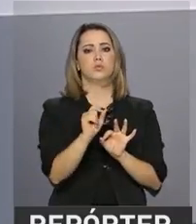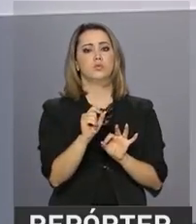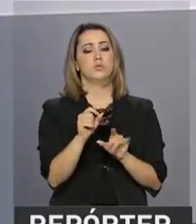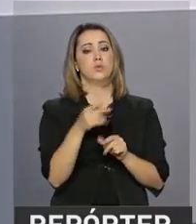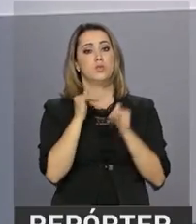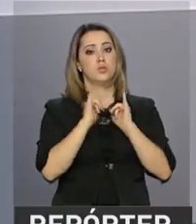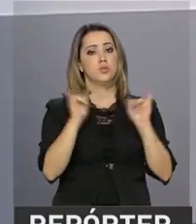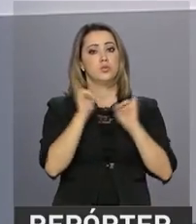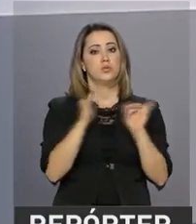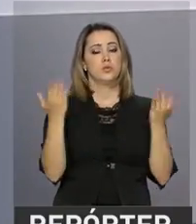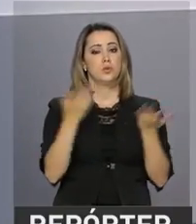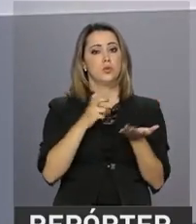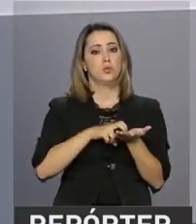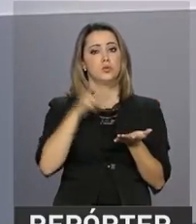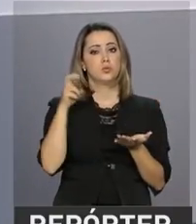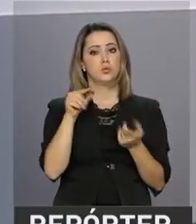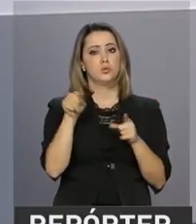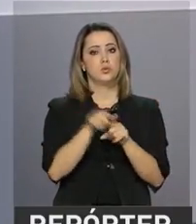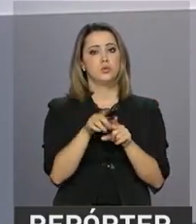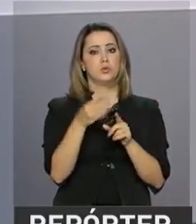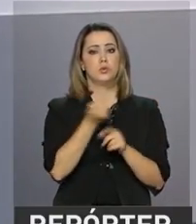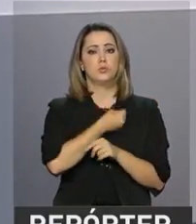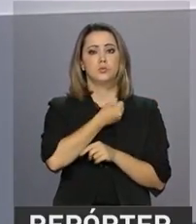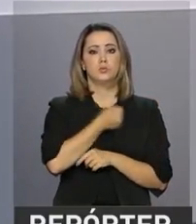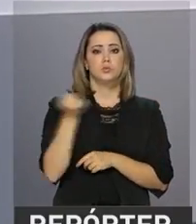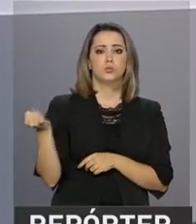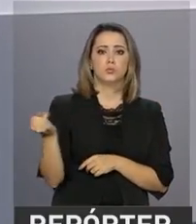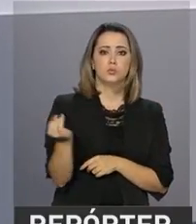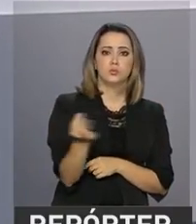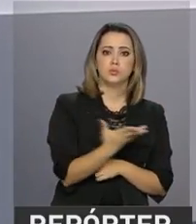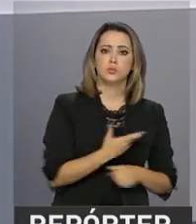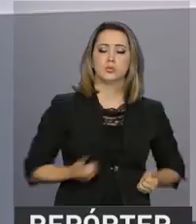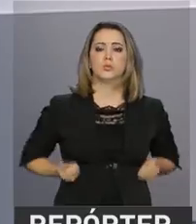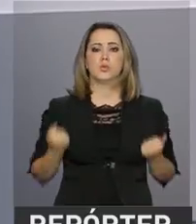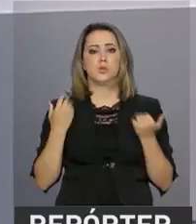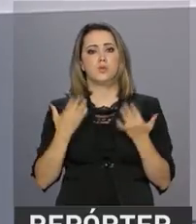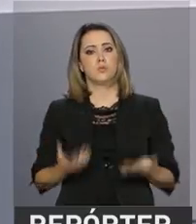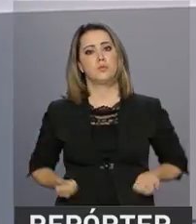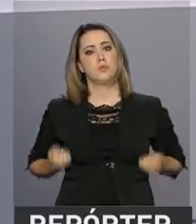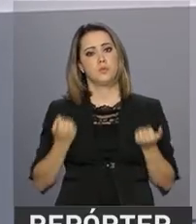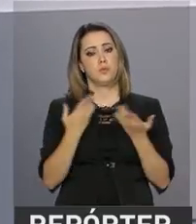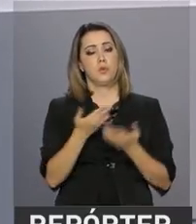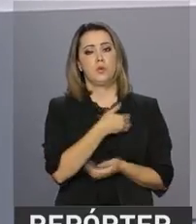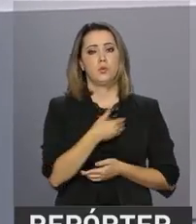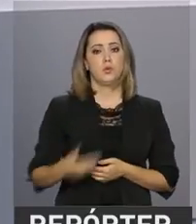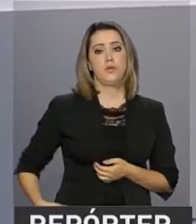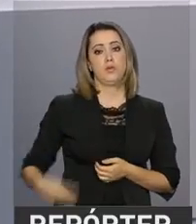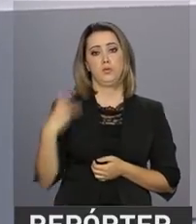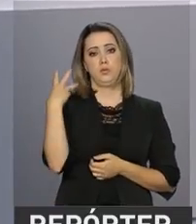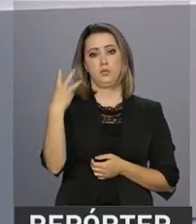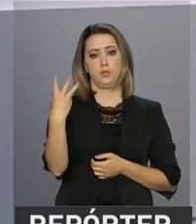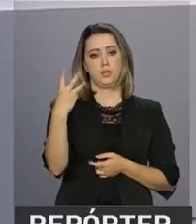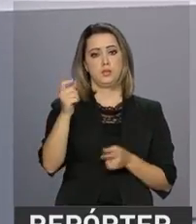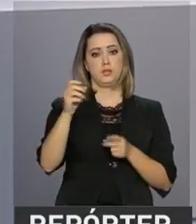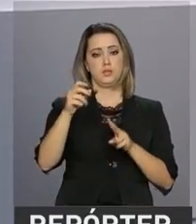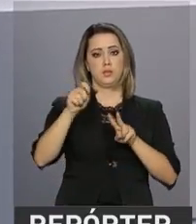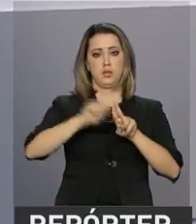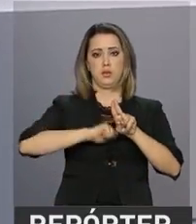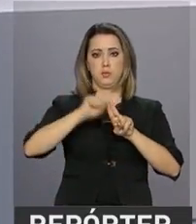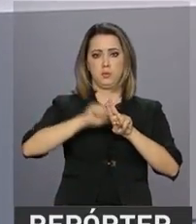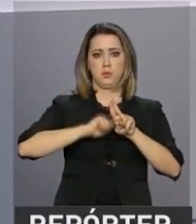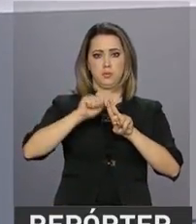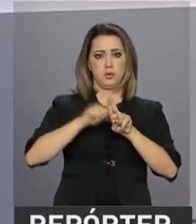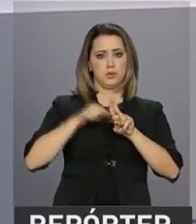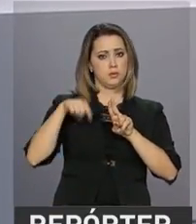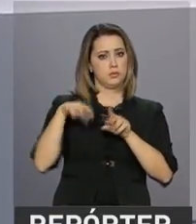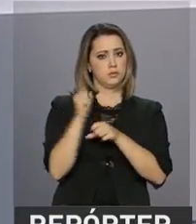Oliveira, divulgou no fim da manhã de hoje os dados sobre as despesas primárias do governo no terceiro bimestre deste ano.